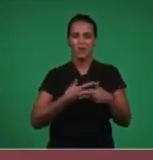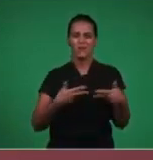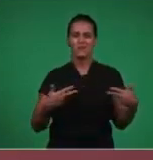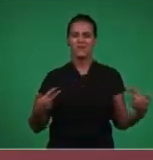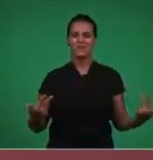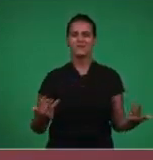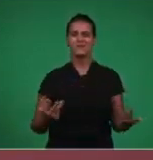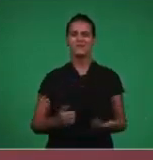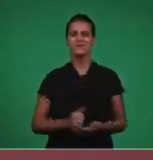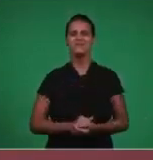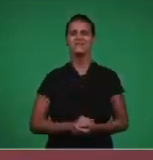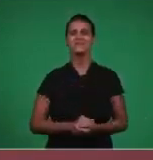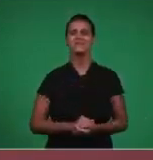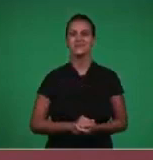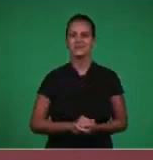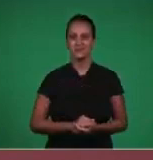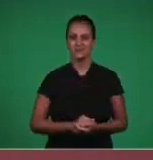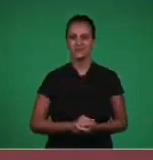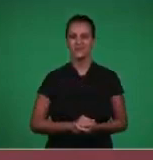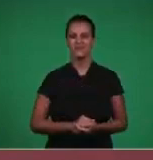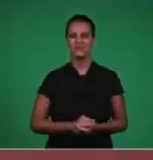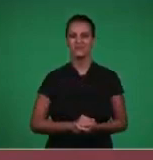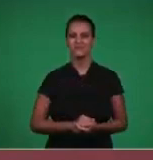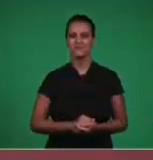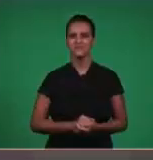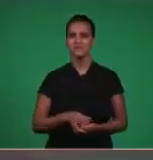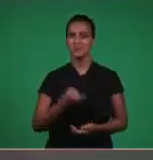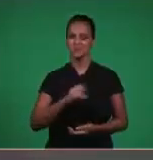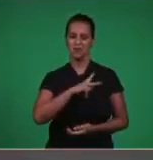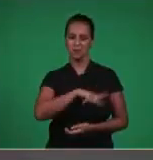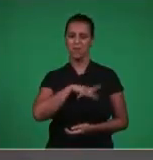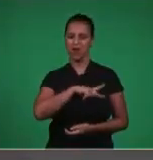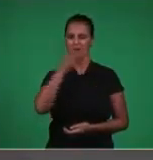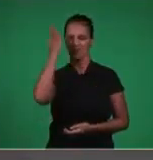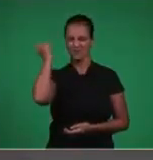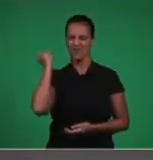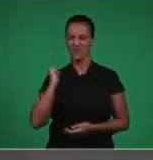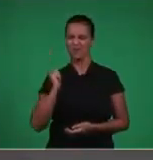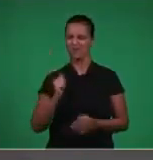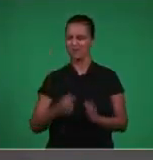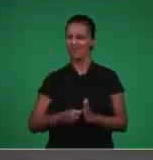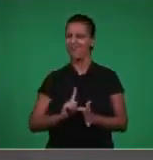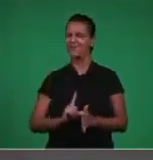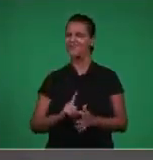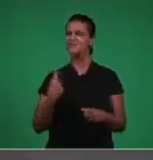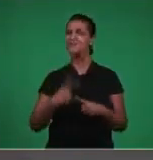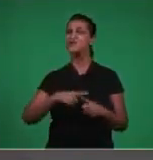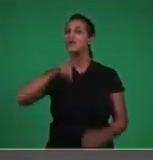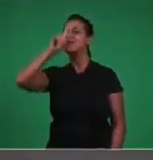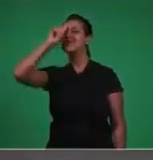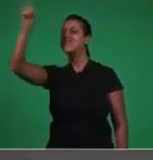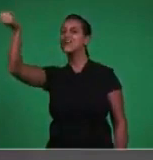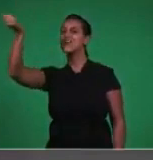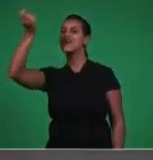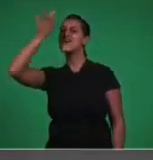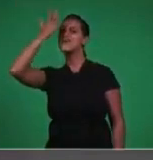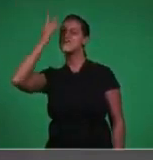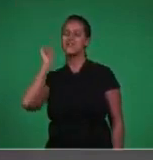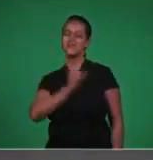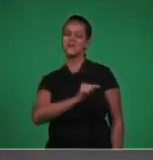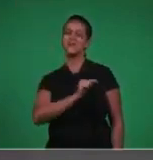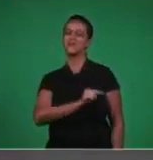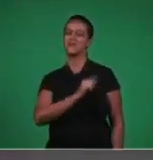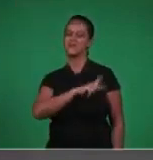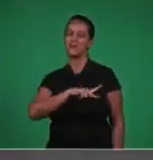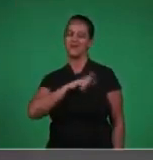pouco. Será que Paulo sabia disso? Com certeza um Deus onisciente revelou para ele. Contou para